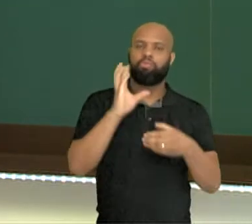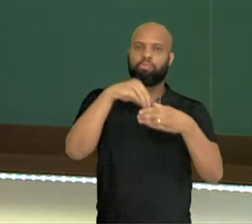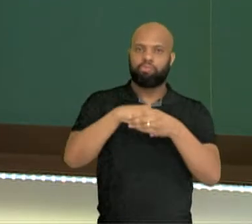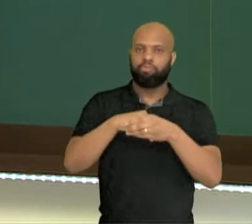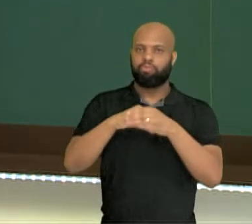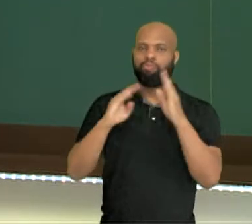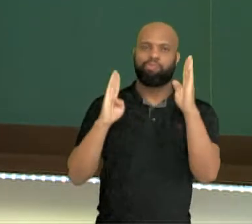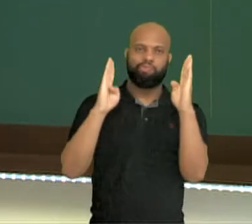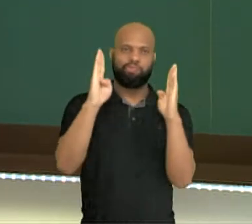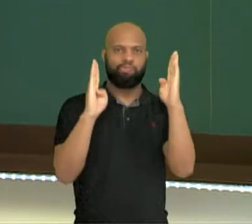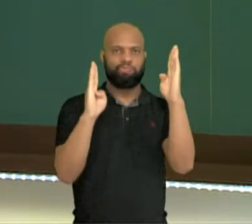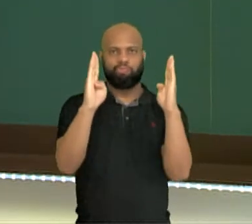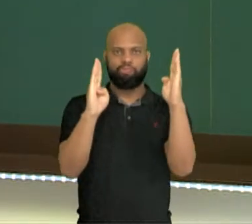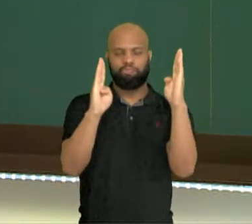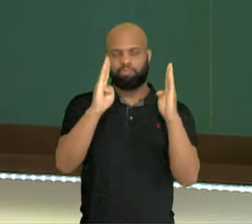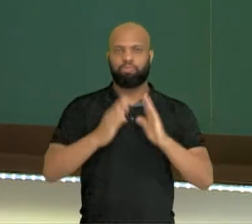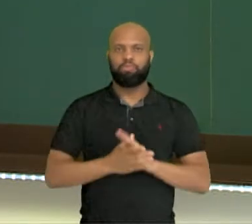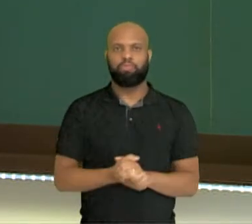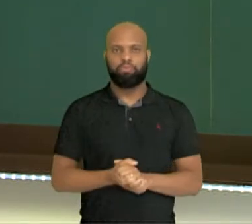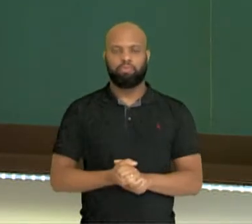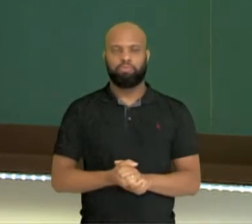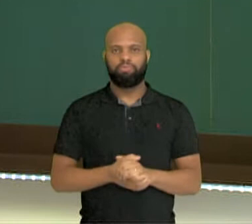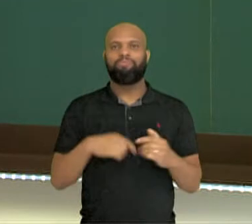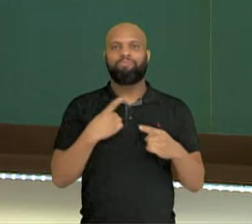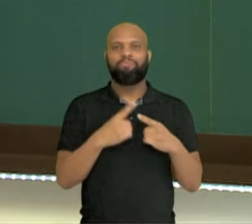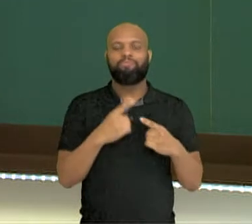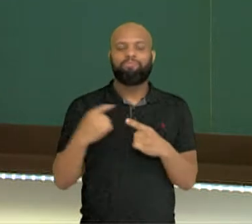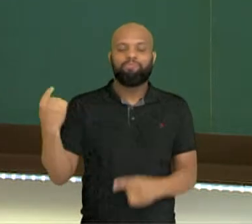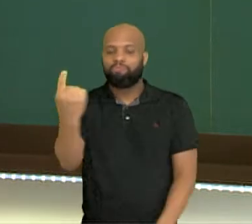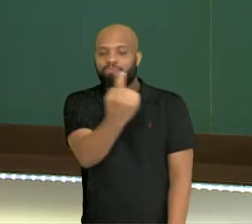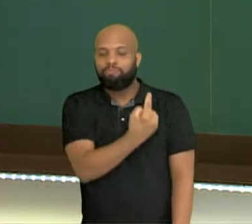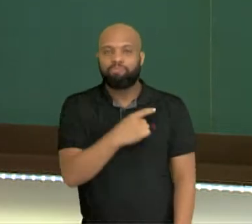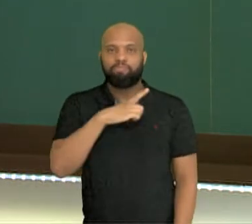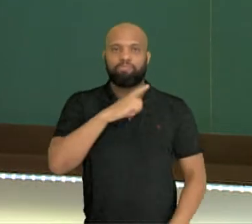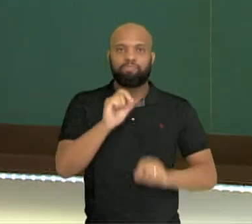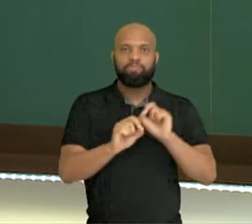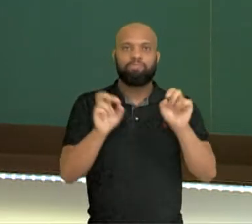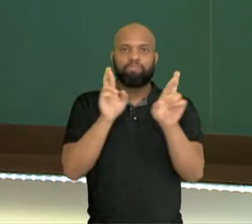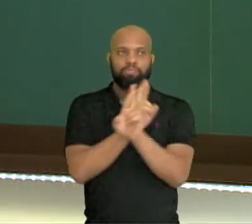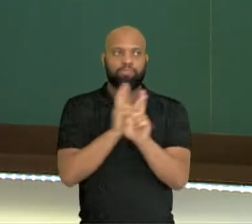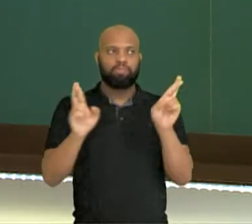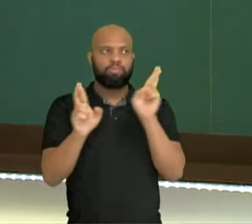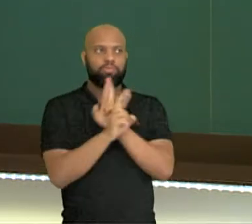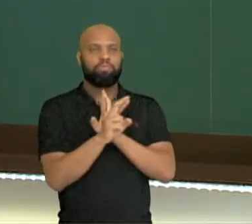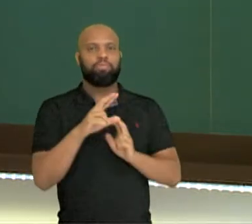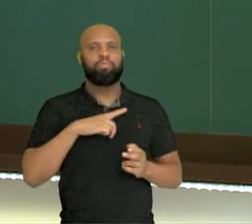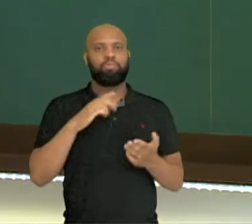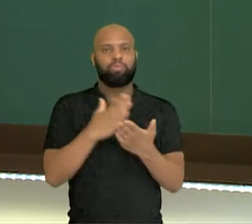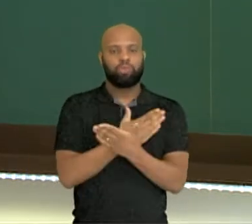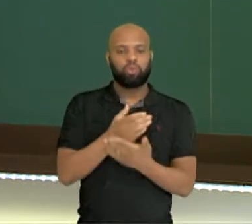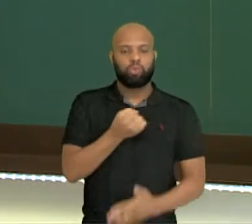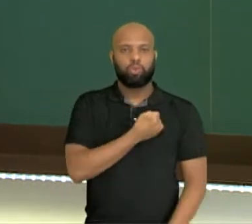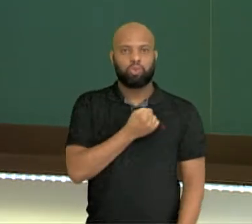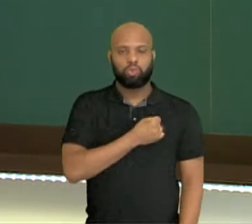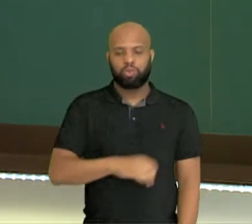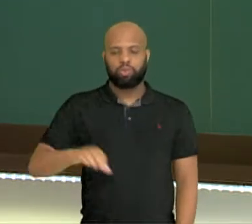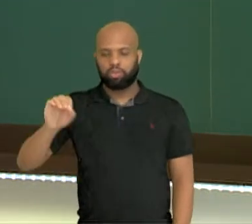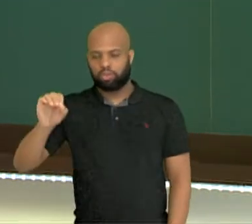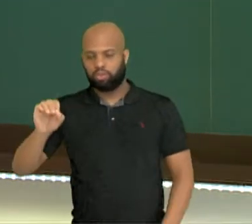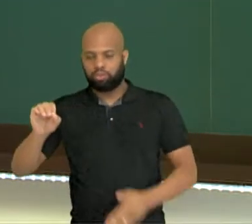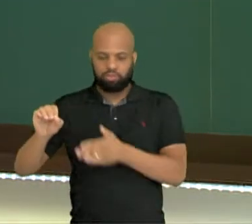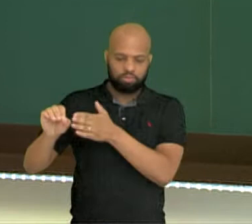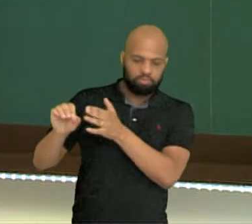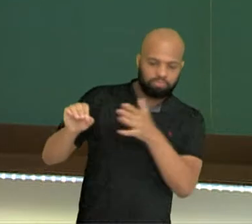ângulos que não estejam no primeiro quadrante, porque nós temos em nossa relação valores para ângulos que vão de 0 a